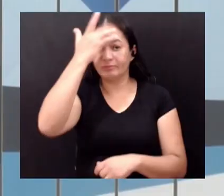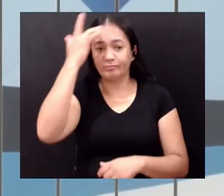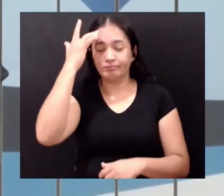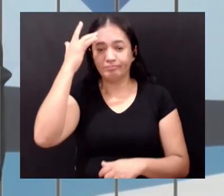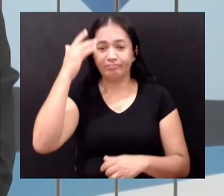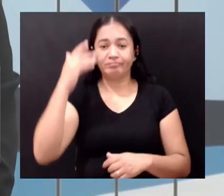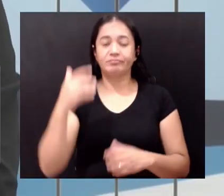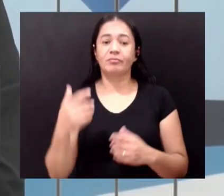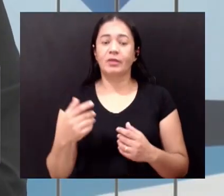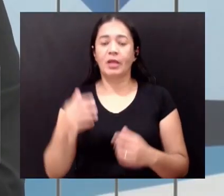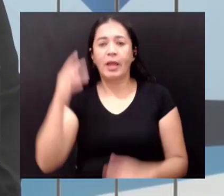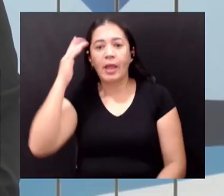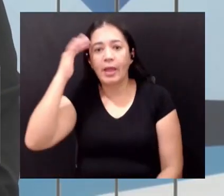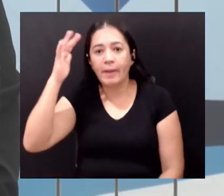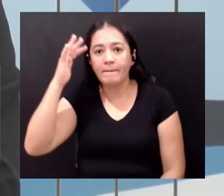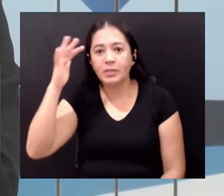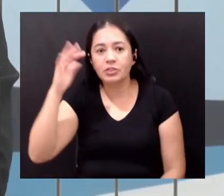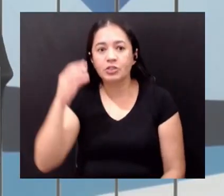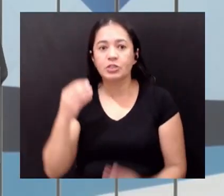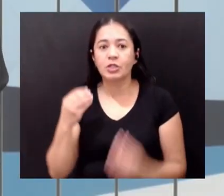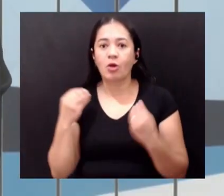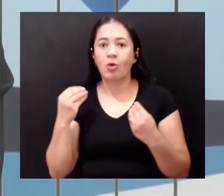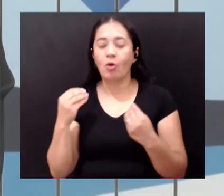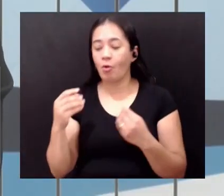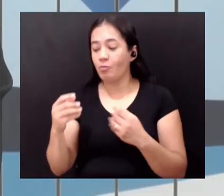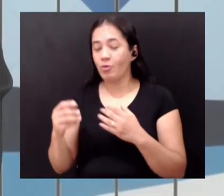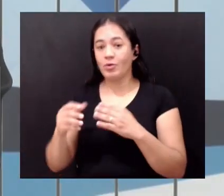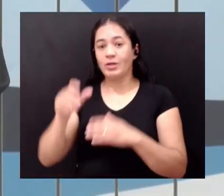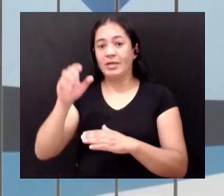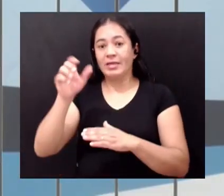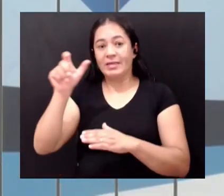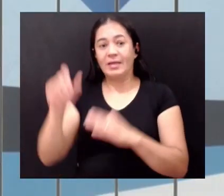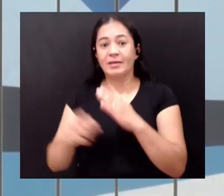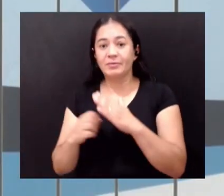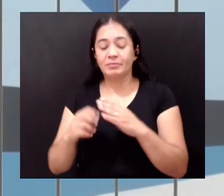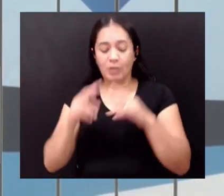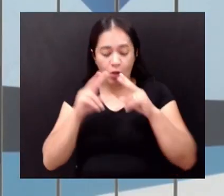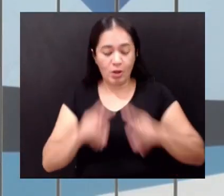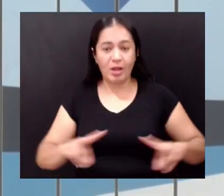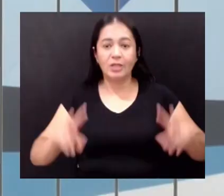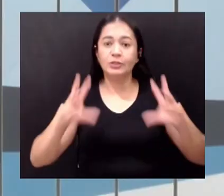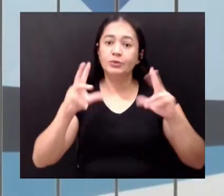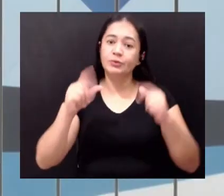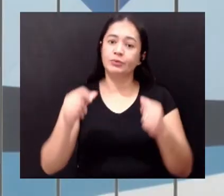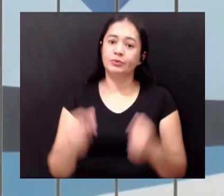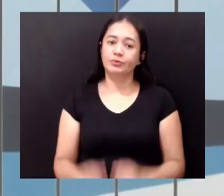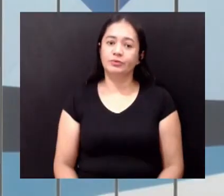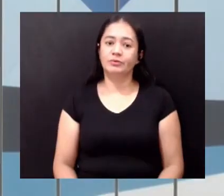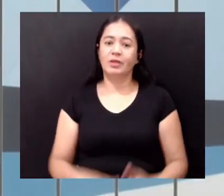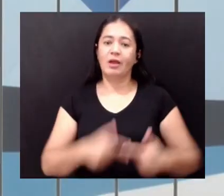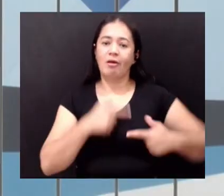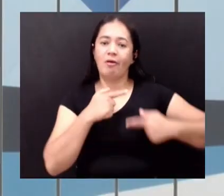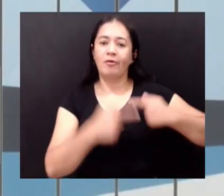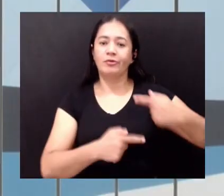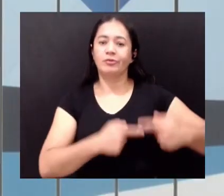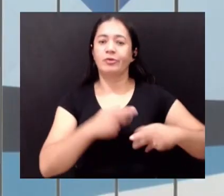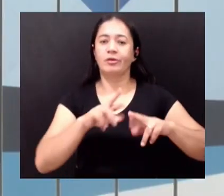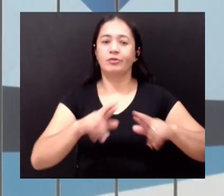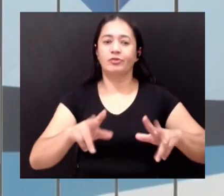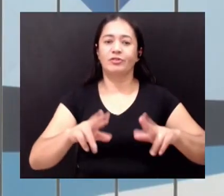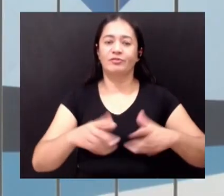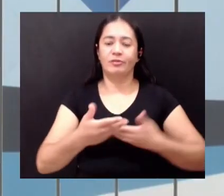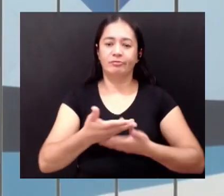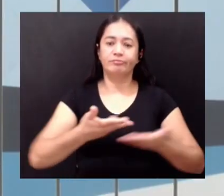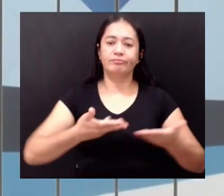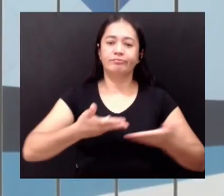o preparo que esse gestor tem que ter para olhar tudo isso, né? As gerações que são diferentes, que vão estar ali interagindo,